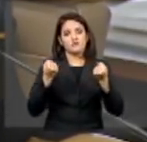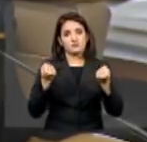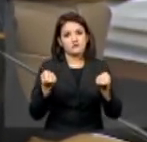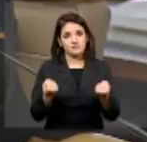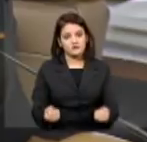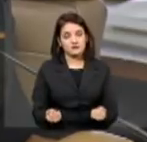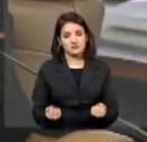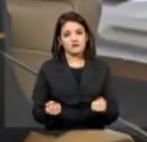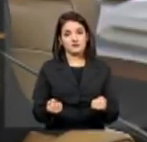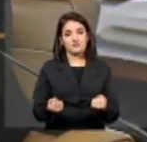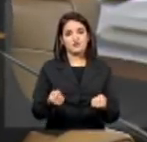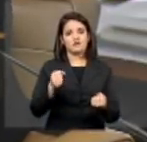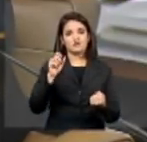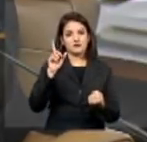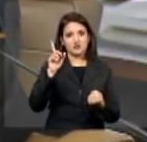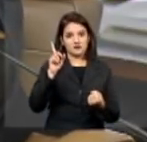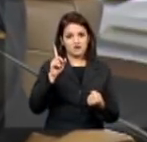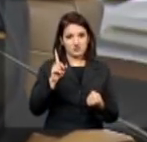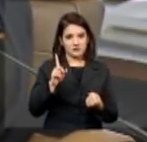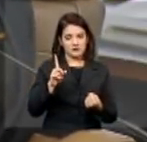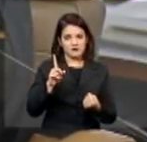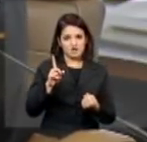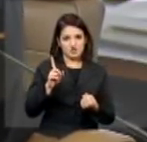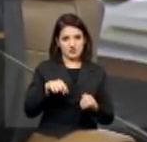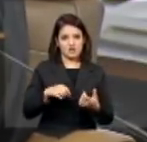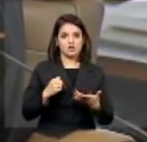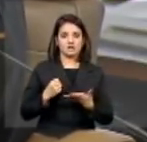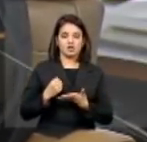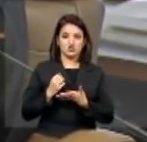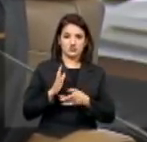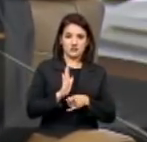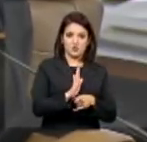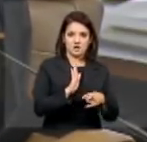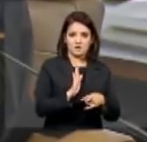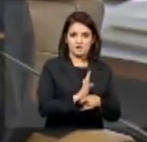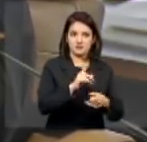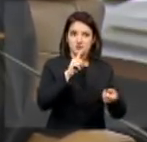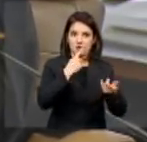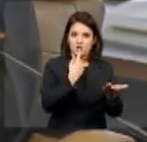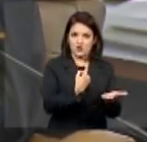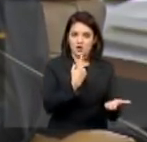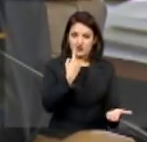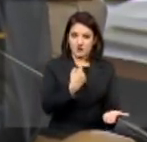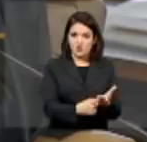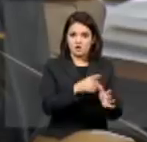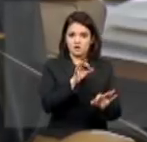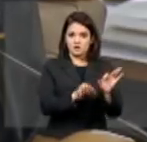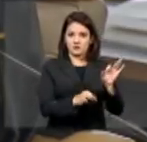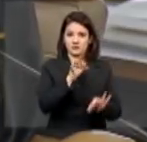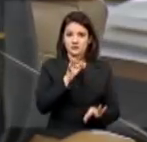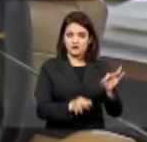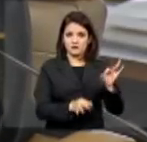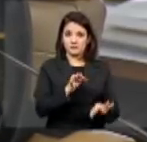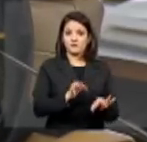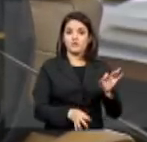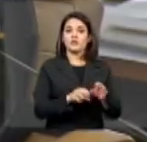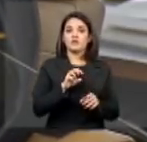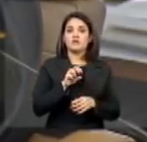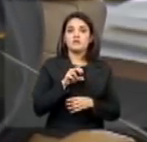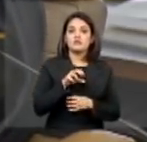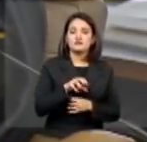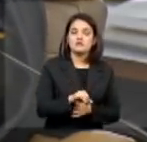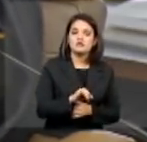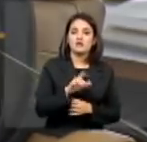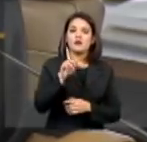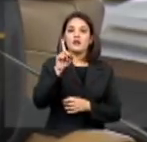em atividade de colaboração via negócios jurídicos de colaboração implica portanto